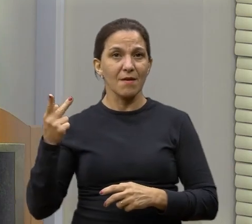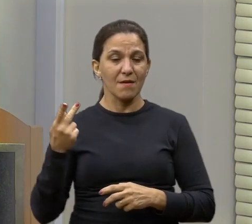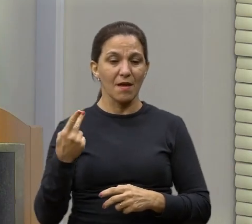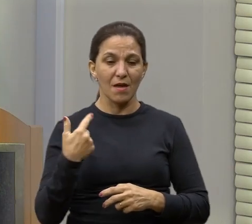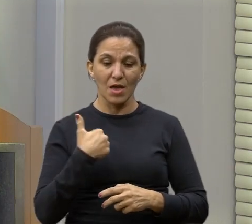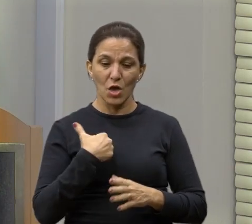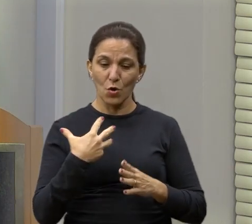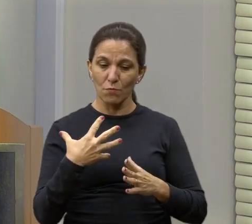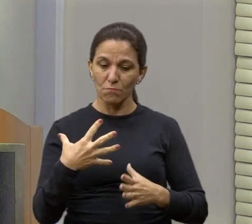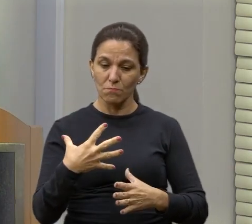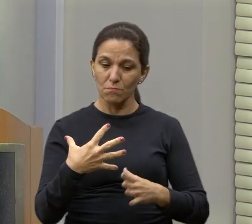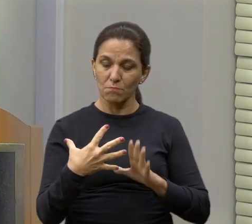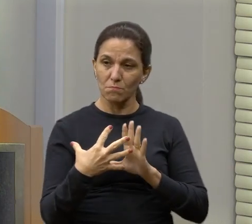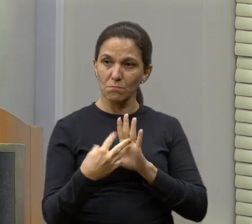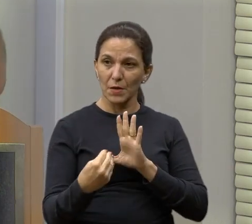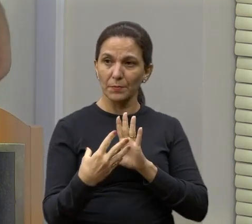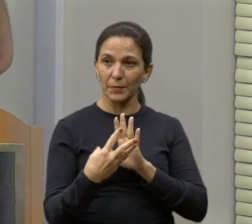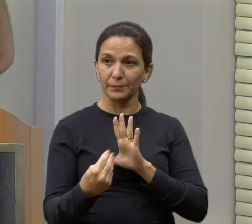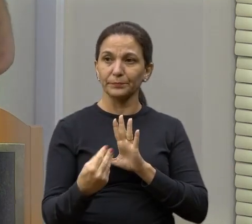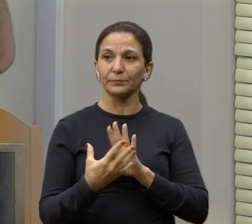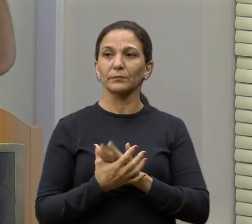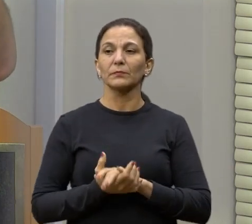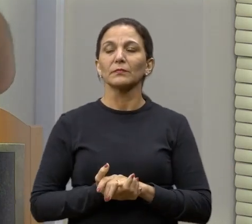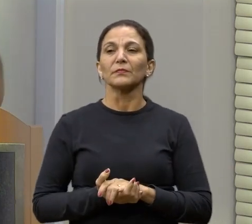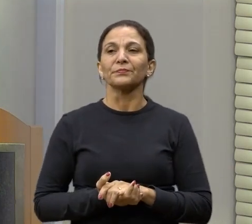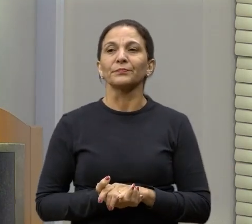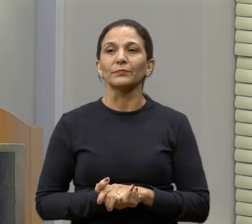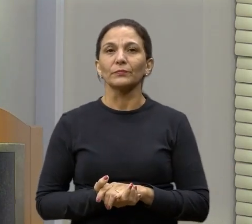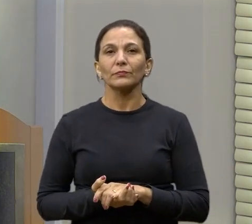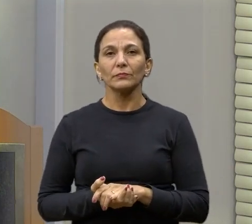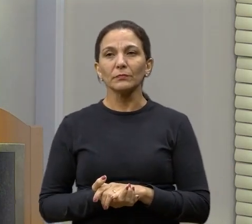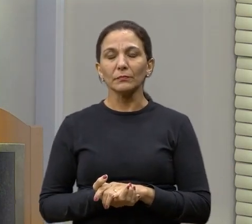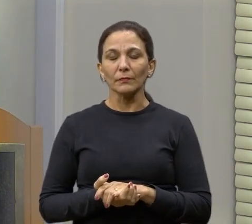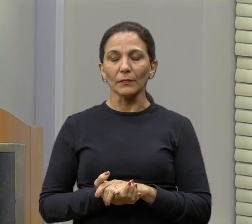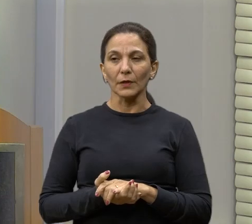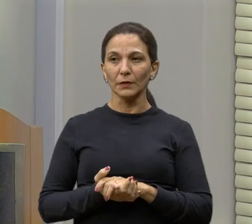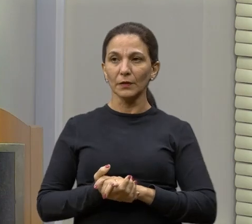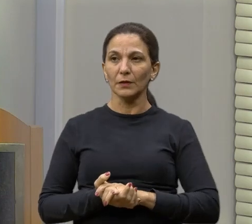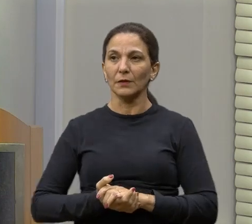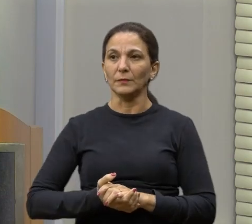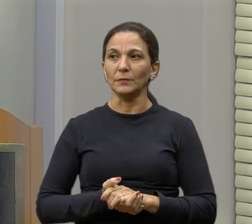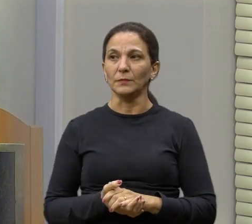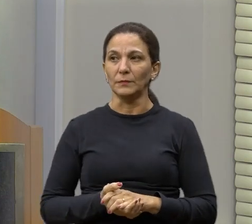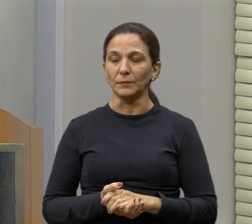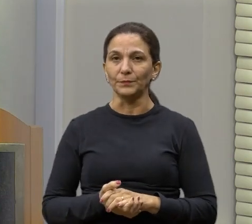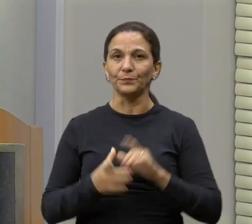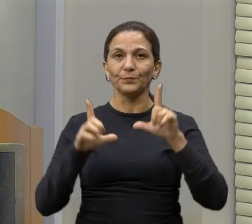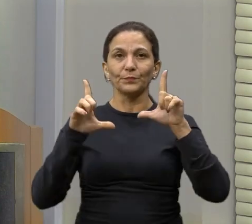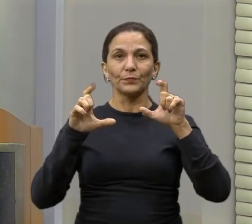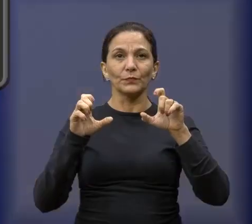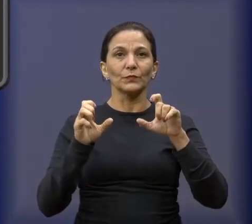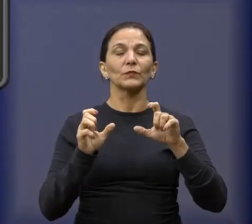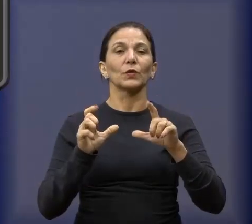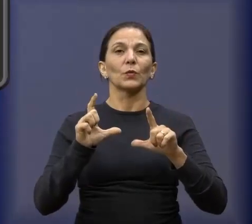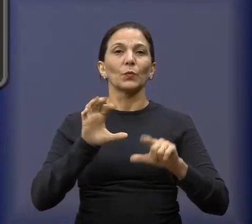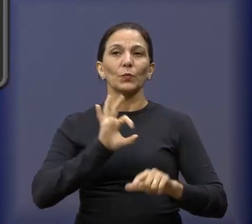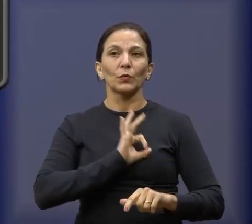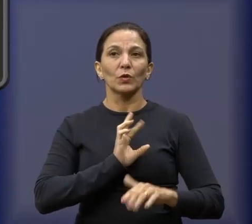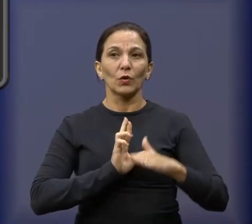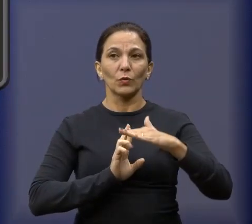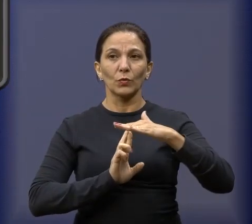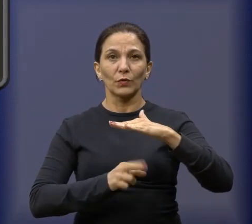Quero pedir para pôr a foto lá da ocorrência, rapidamente, presidente, da Polícia Rodoviária. Eu